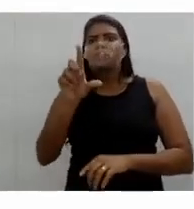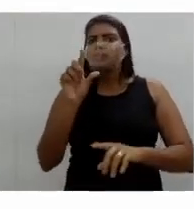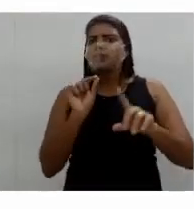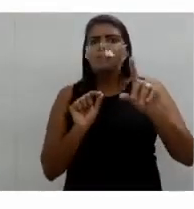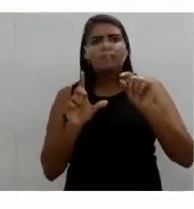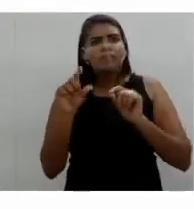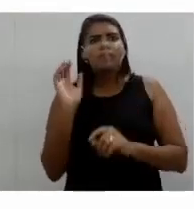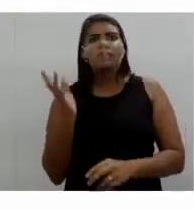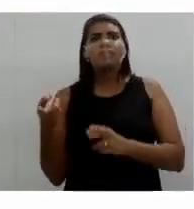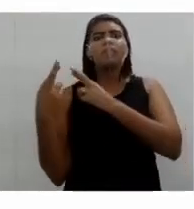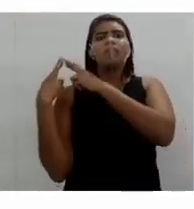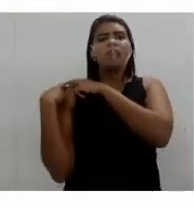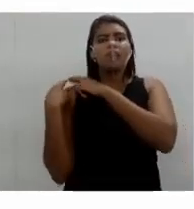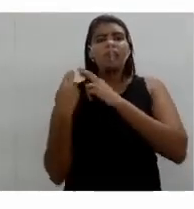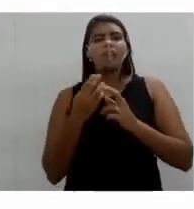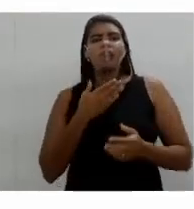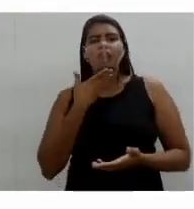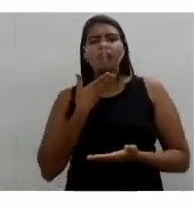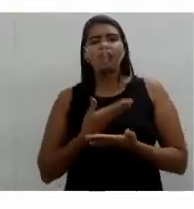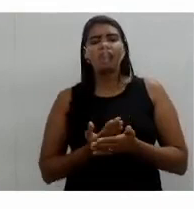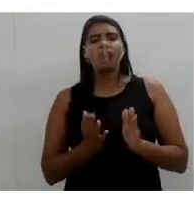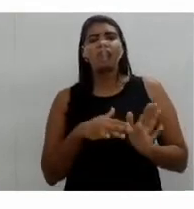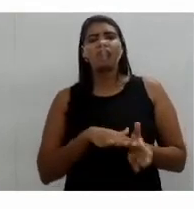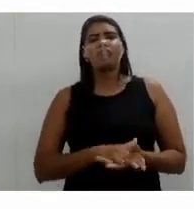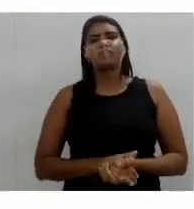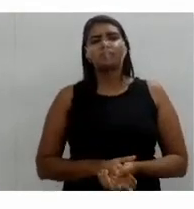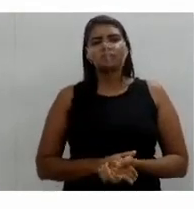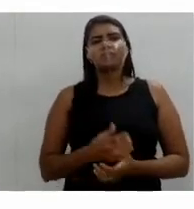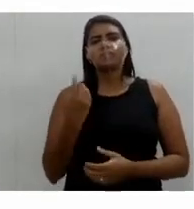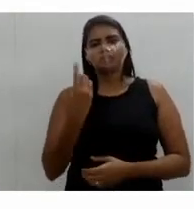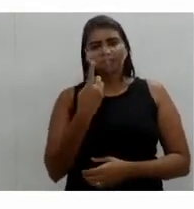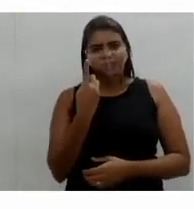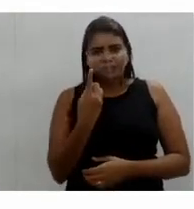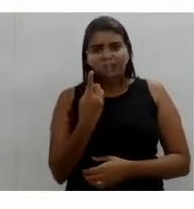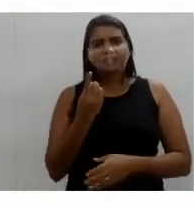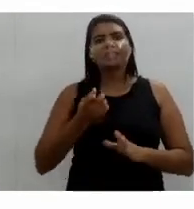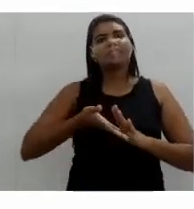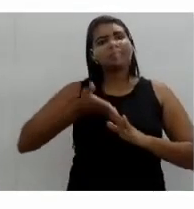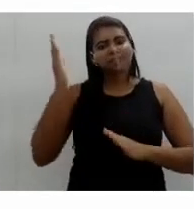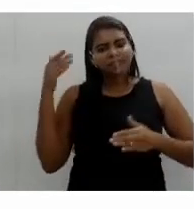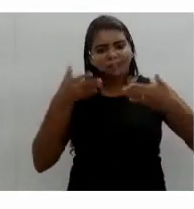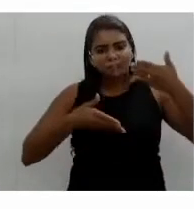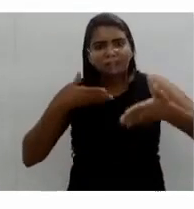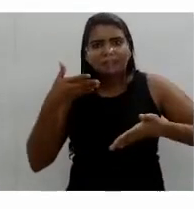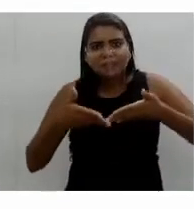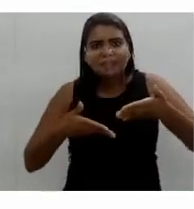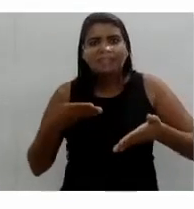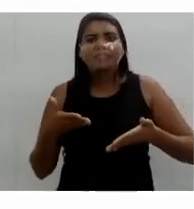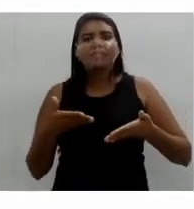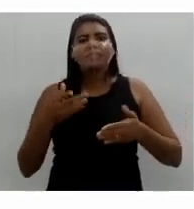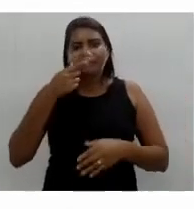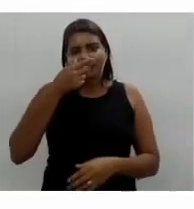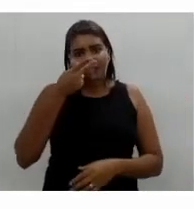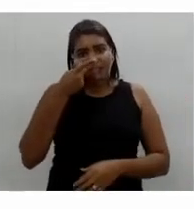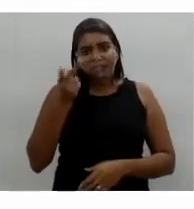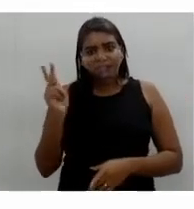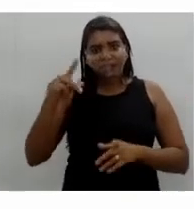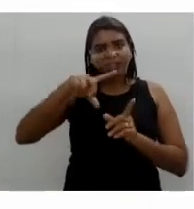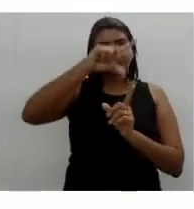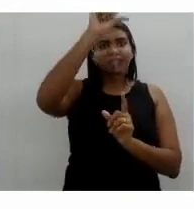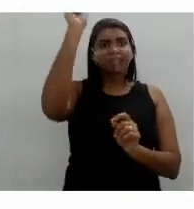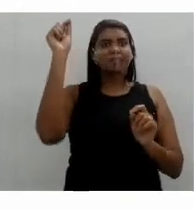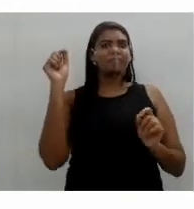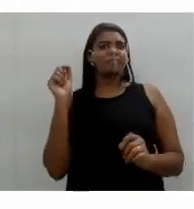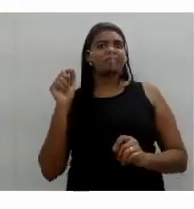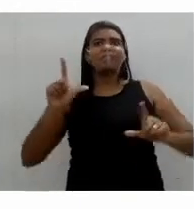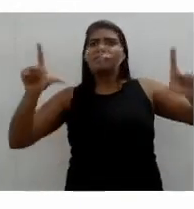escaladas para essa missão. Dentre dessas daí, é uma dessa que vai participar dessa missão de ir à Lua, né? Então, vocês devem estar olhando para a